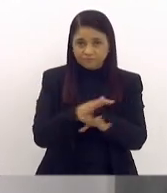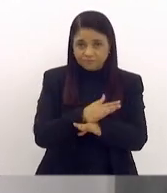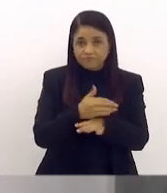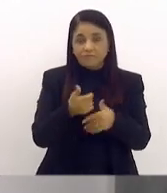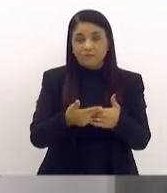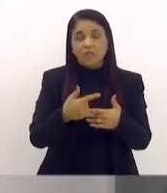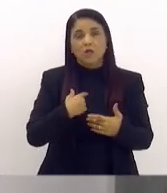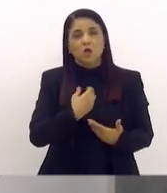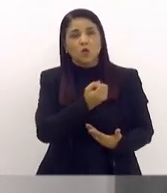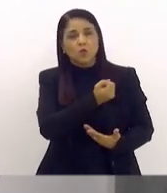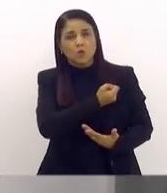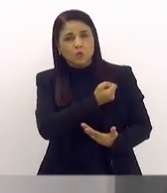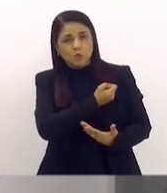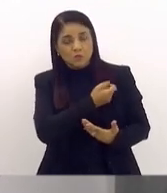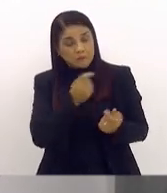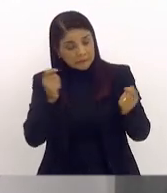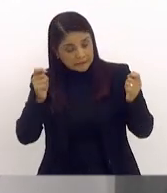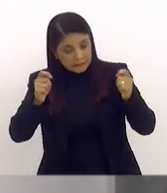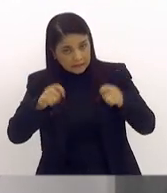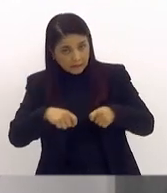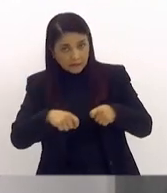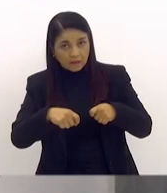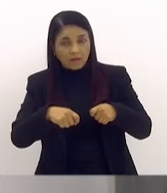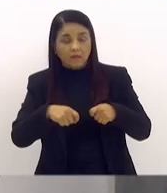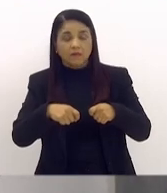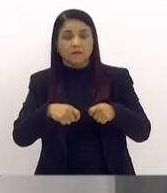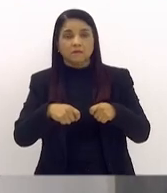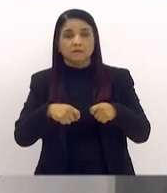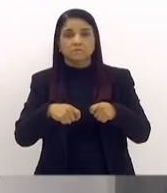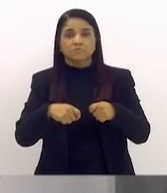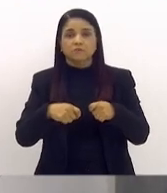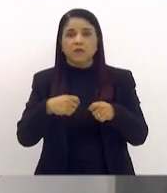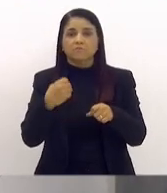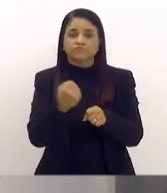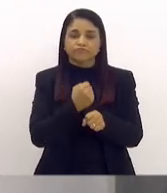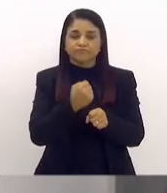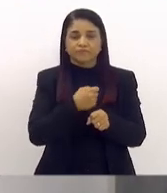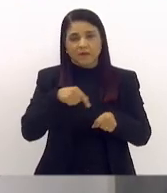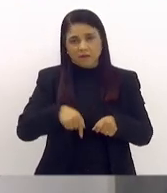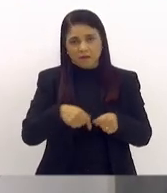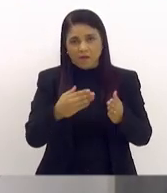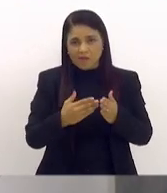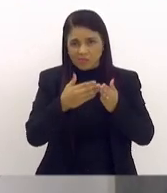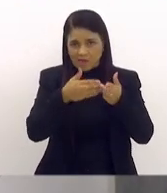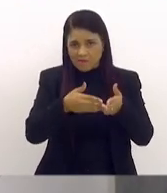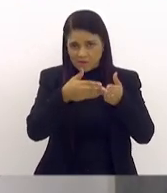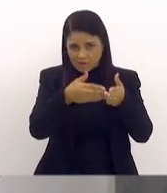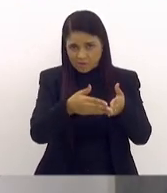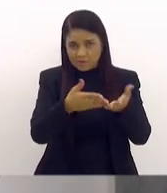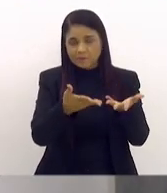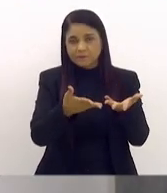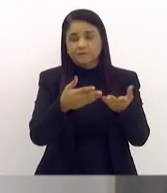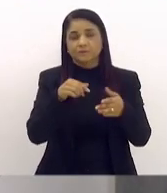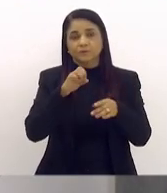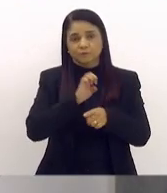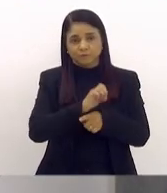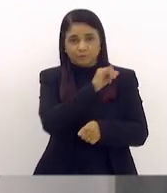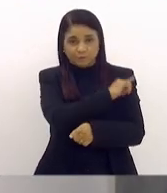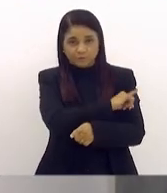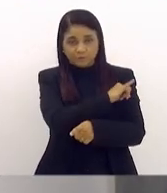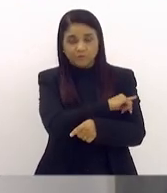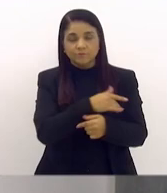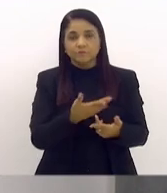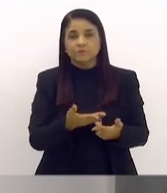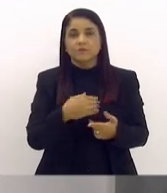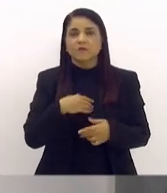o número que for possível né para serem construídos aqui no Rio de Janeiro mas eu quero também falar